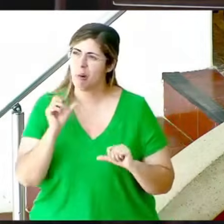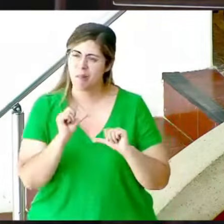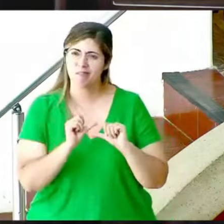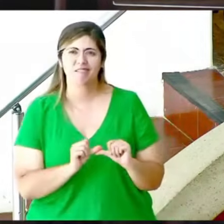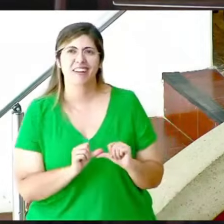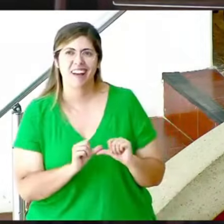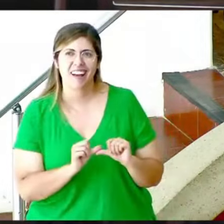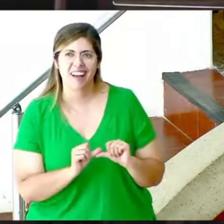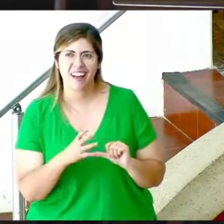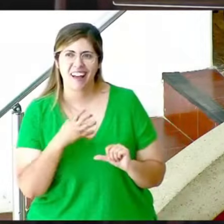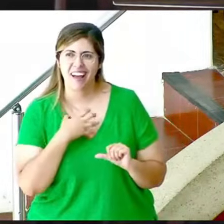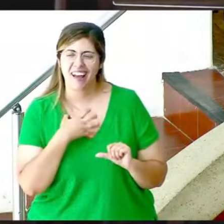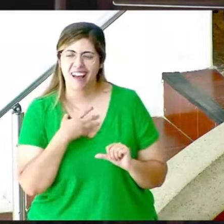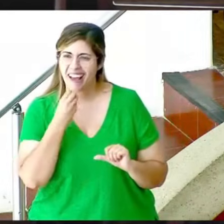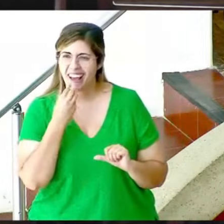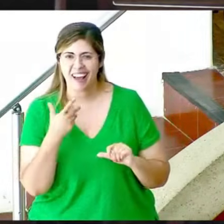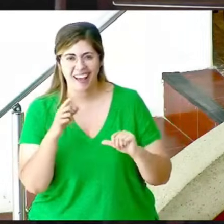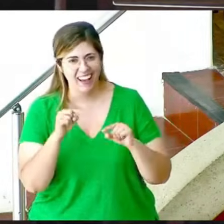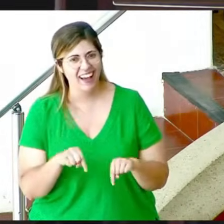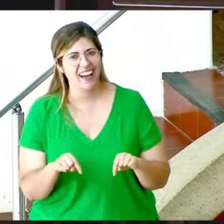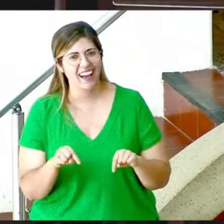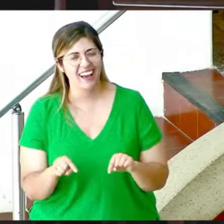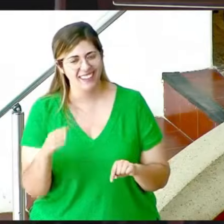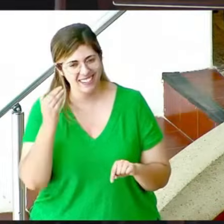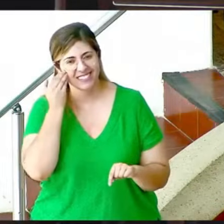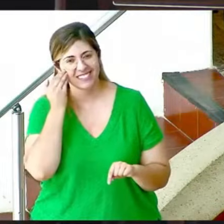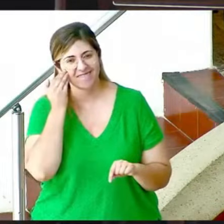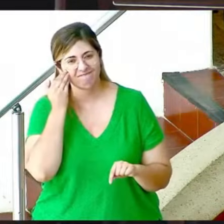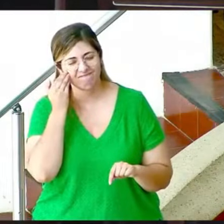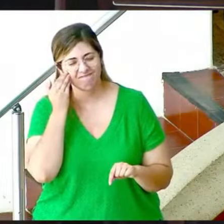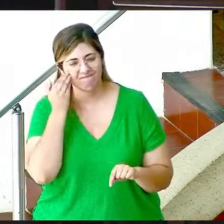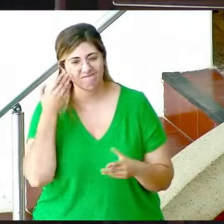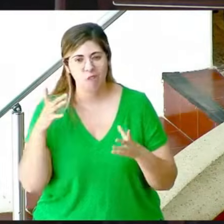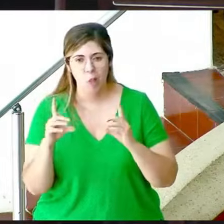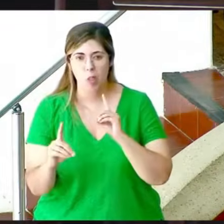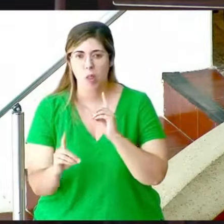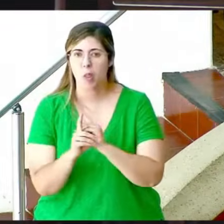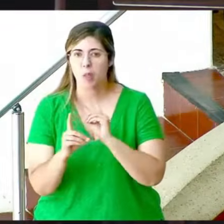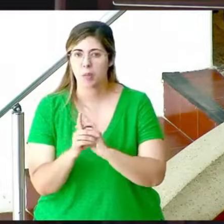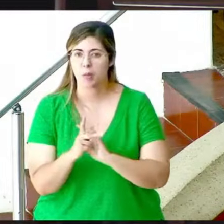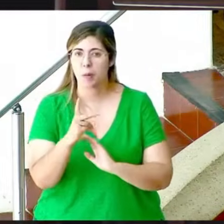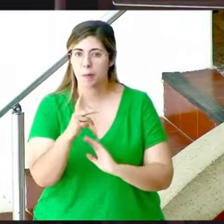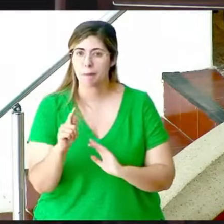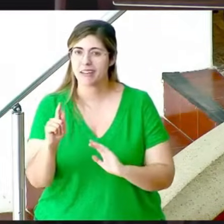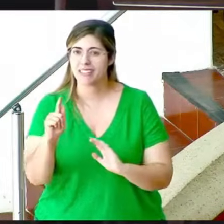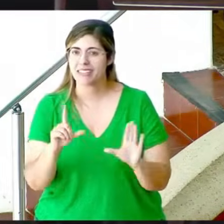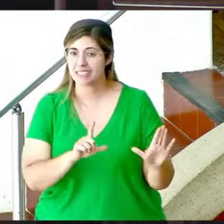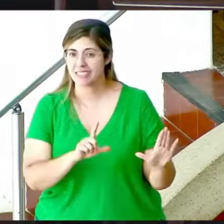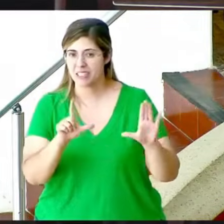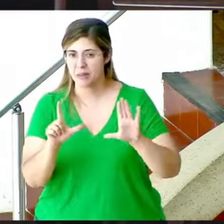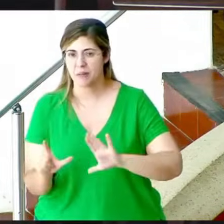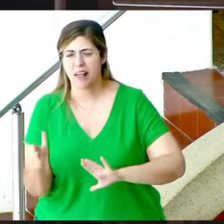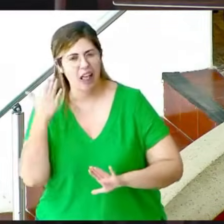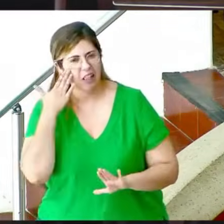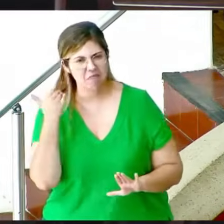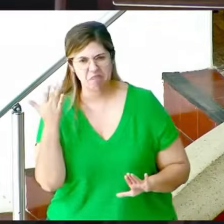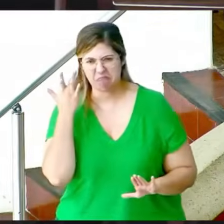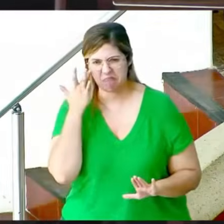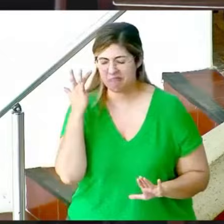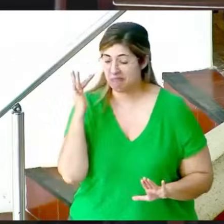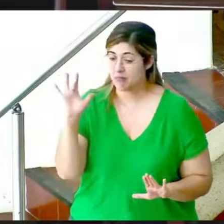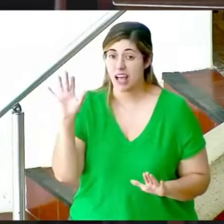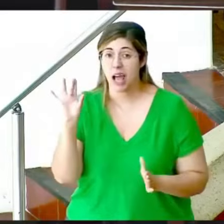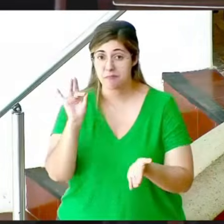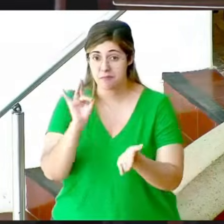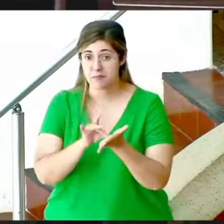Só quem vive a vida de grupos familiares sabe disso. Quem não vive não sabe, vive em hipótese, mas não sabe o que é ter dentro